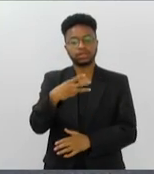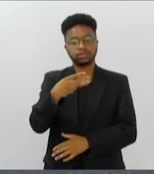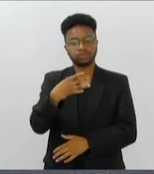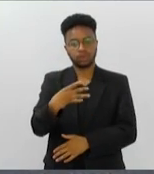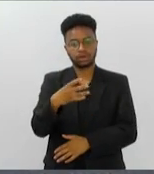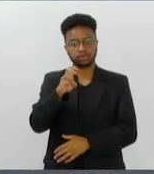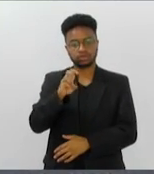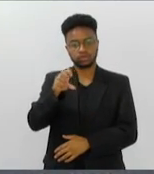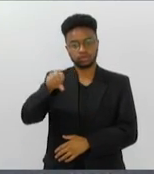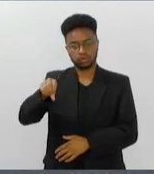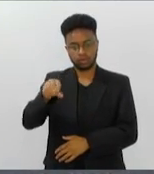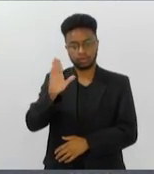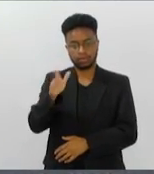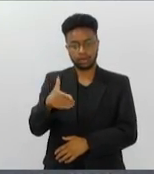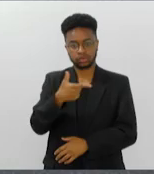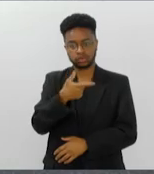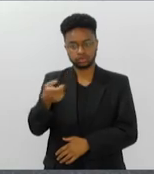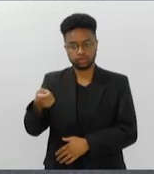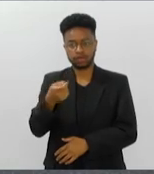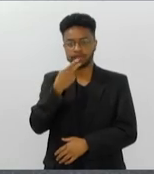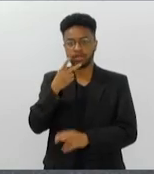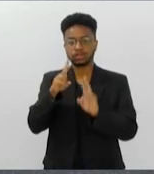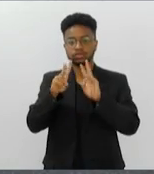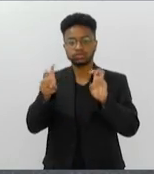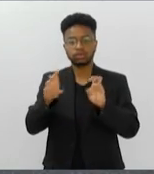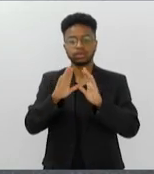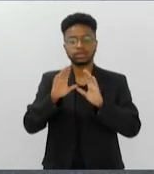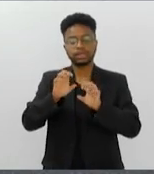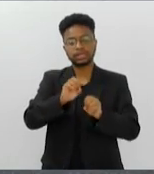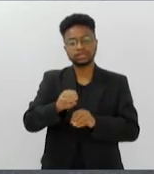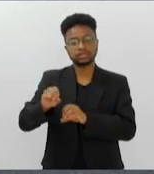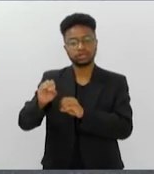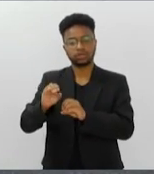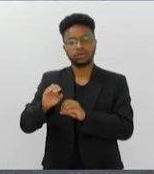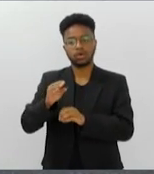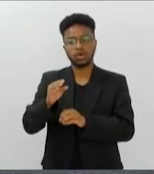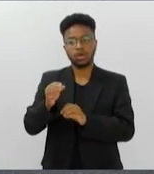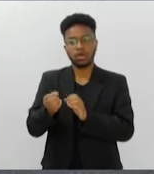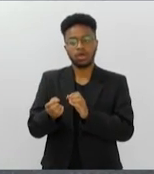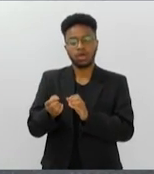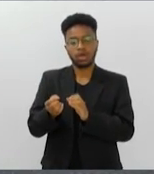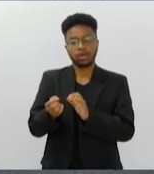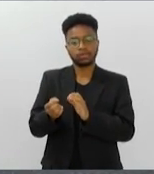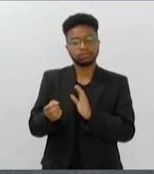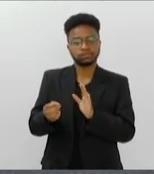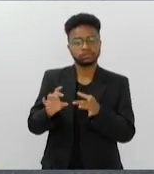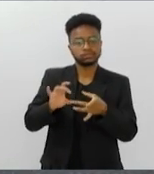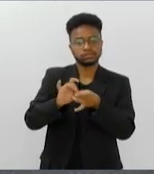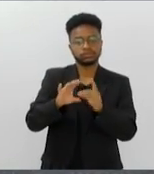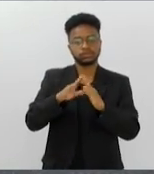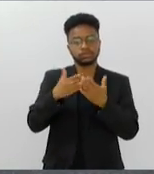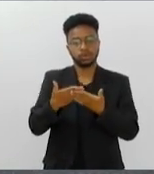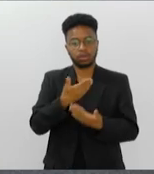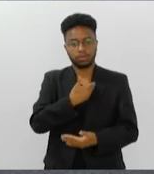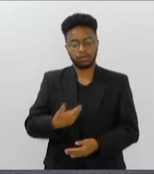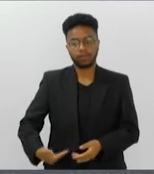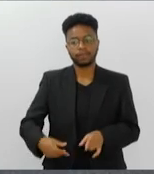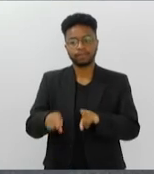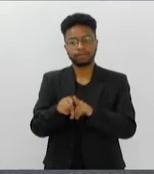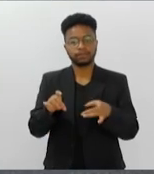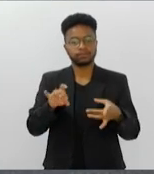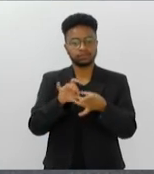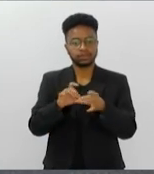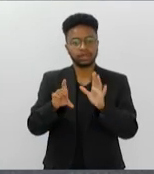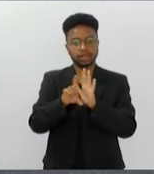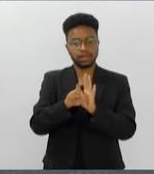2000, que dispõe sobre ensino confessional das escolas públicas e também, né, alinhado à lei número